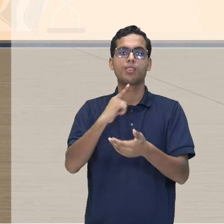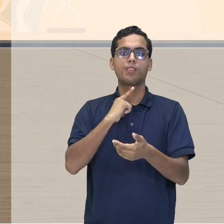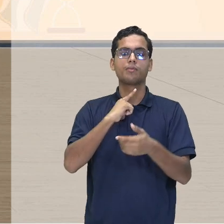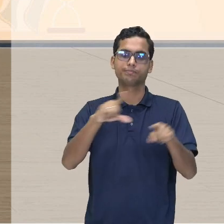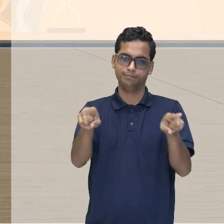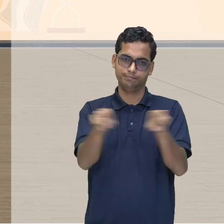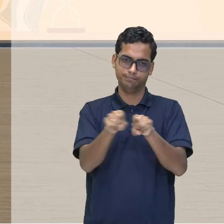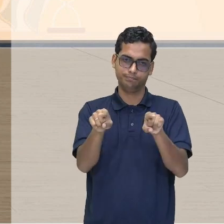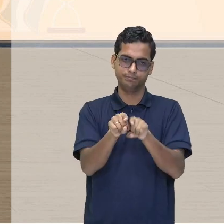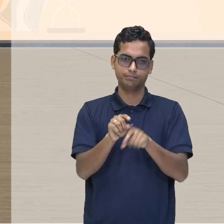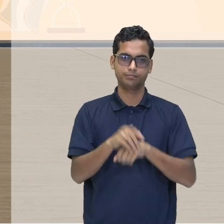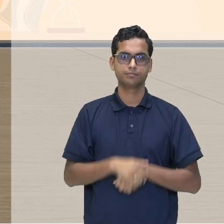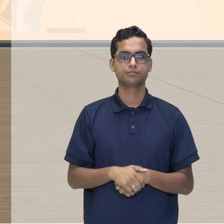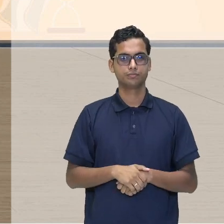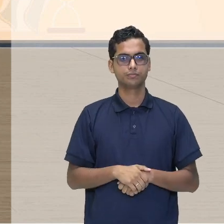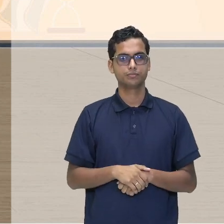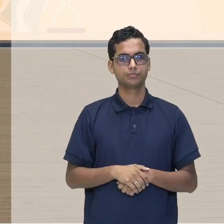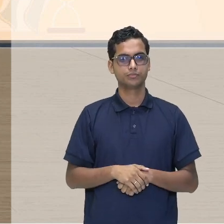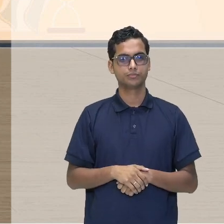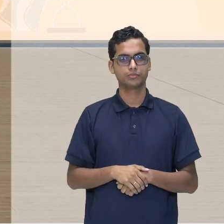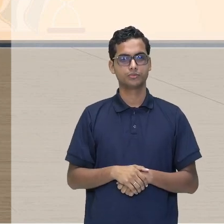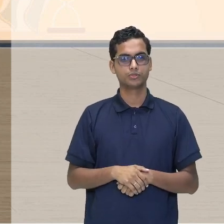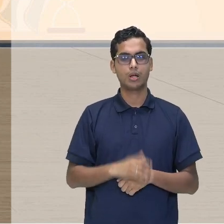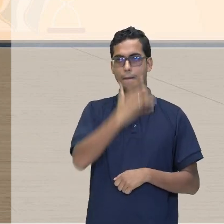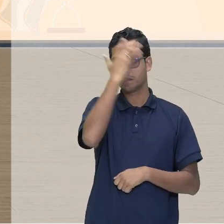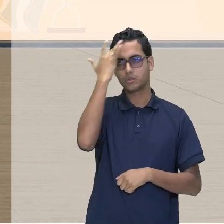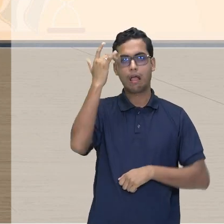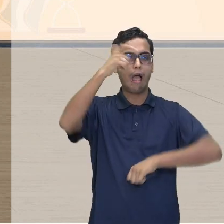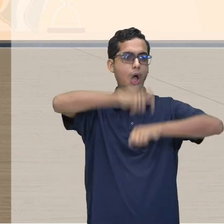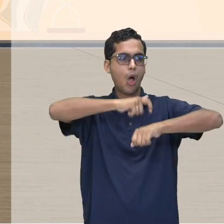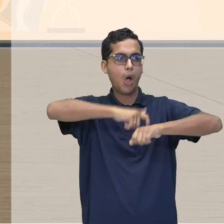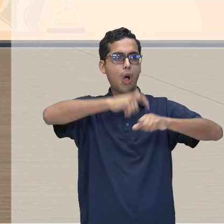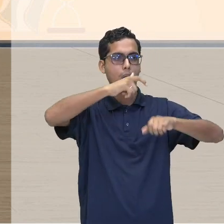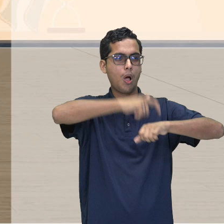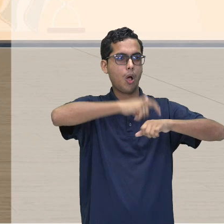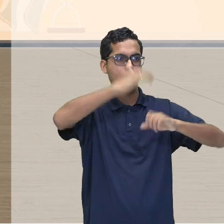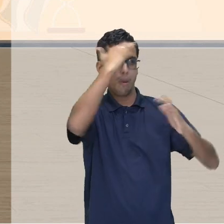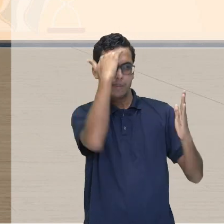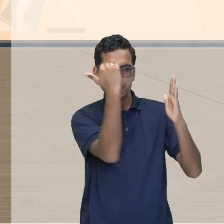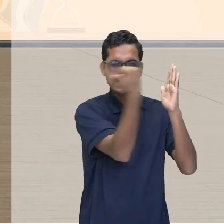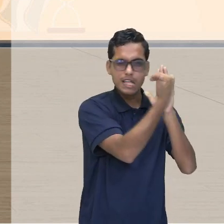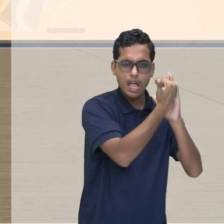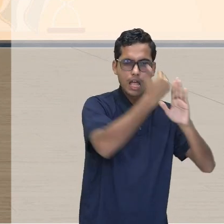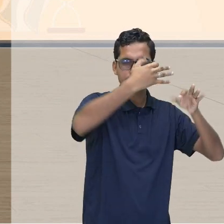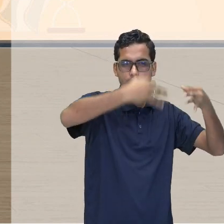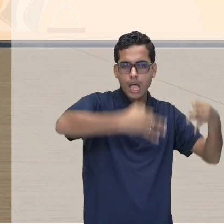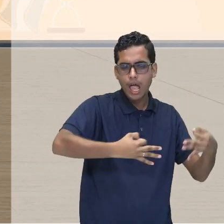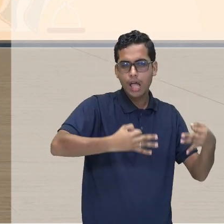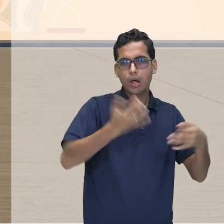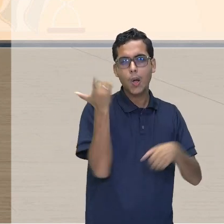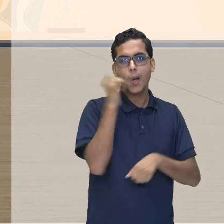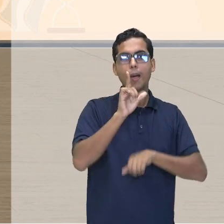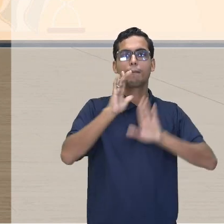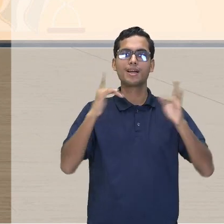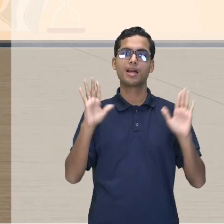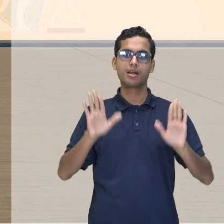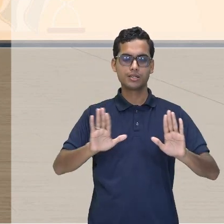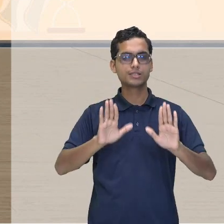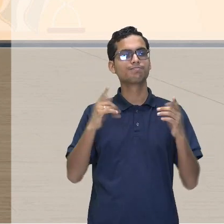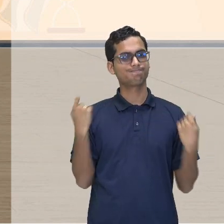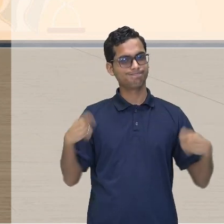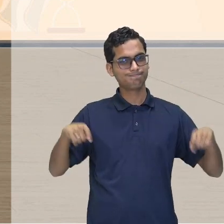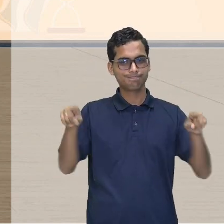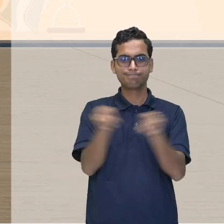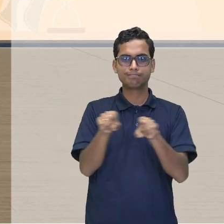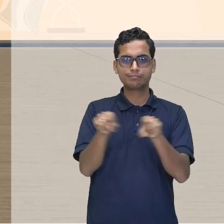hora ou outra, elas têm que se encaixar em um padrão de contagem de tempo para exercer algumas funções sociais, né, no seu dia a dia,